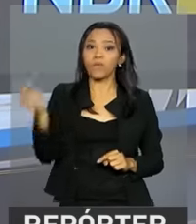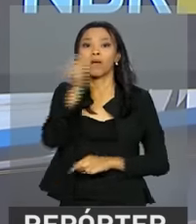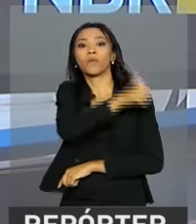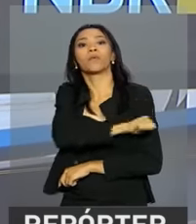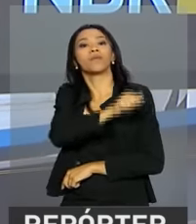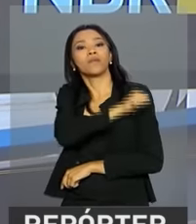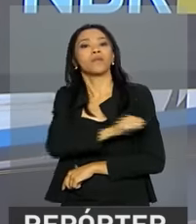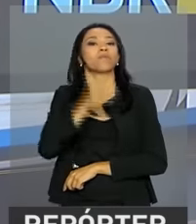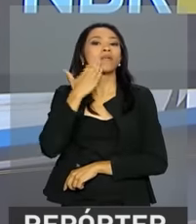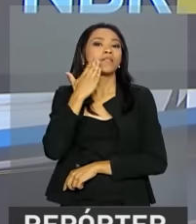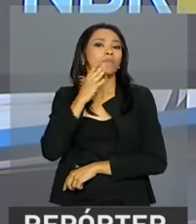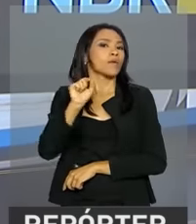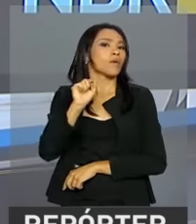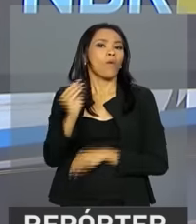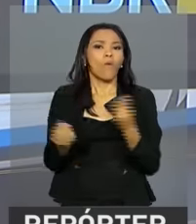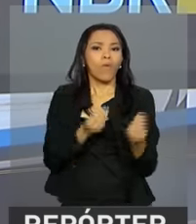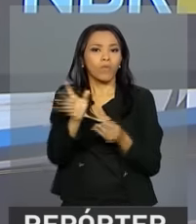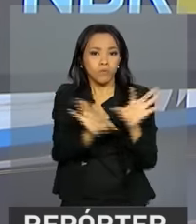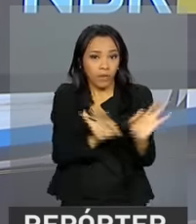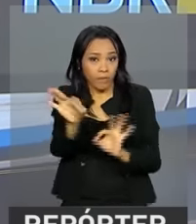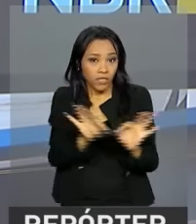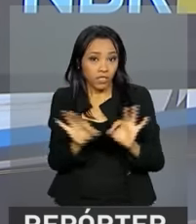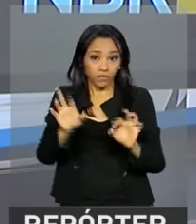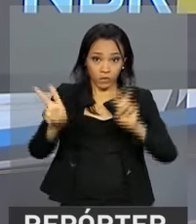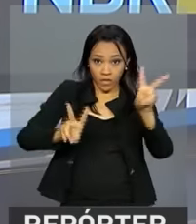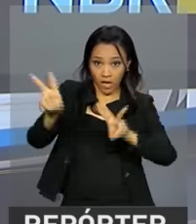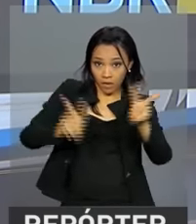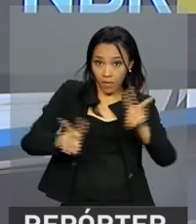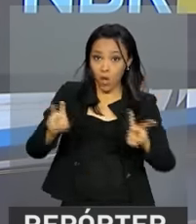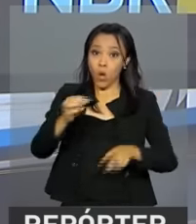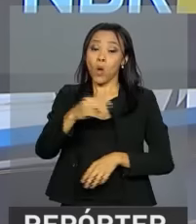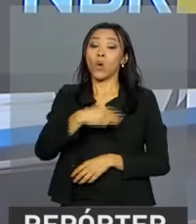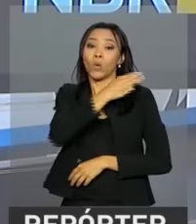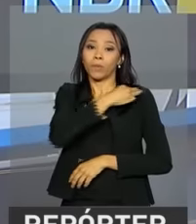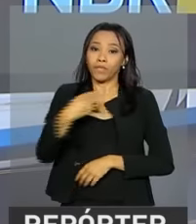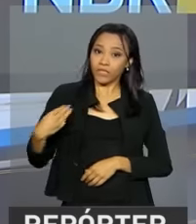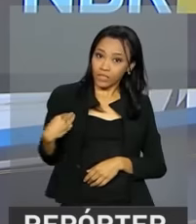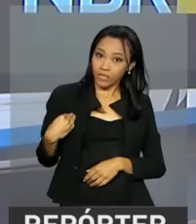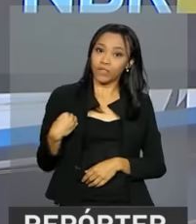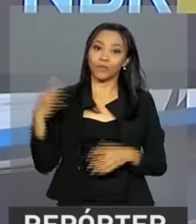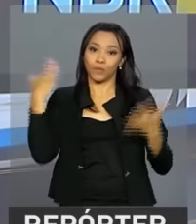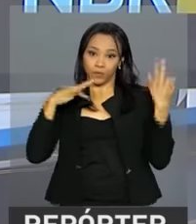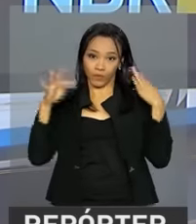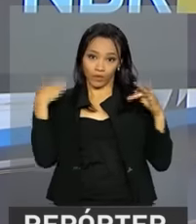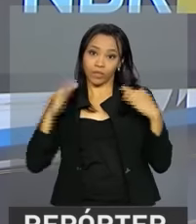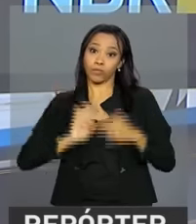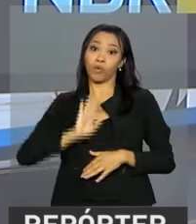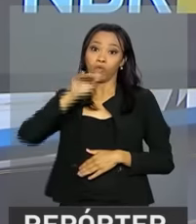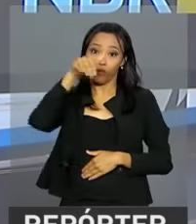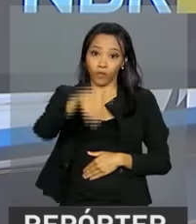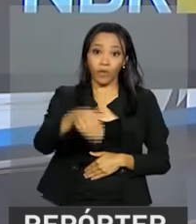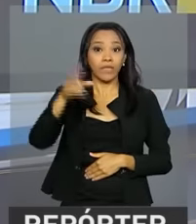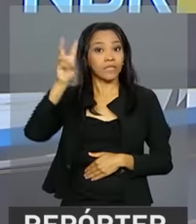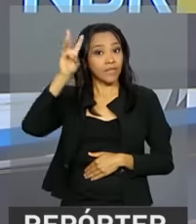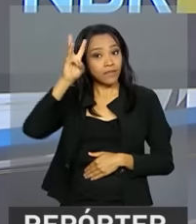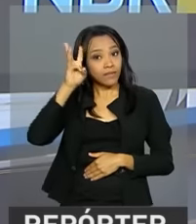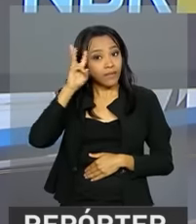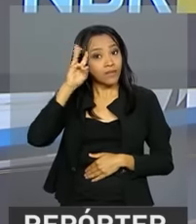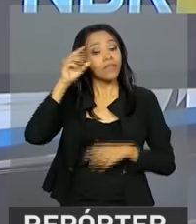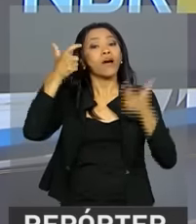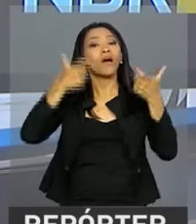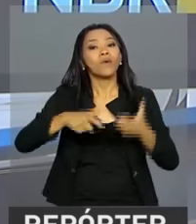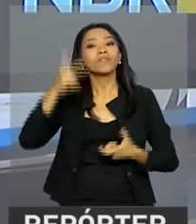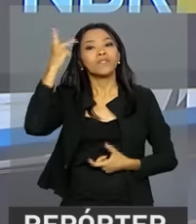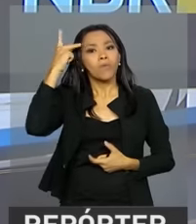para acompanhar os preparativos para o Carnaval o ministro do Turismo marqu Beltrão esteve nesta terça-feira em São